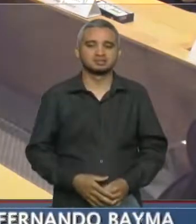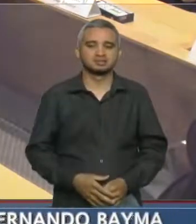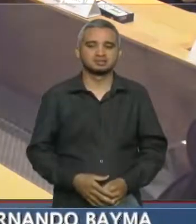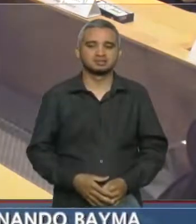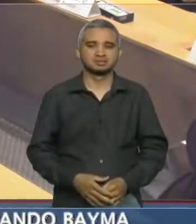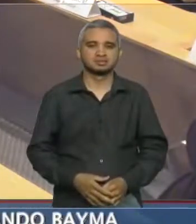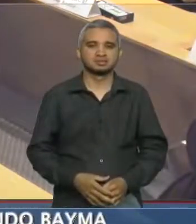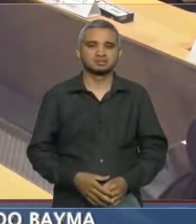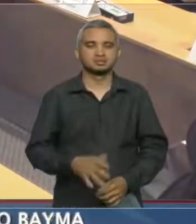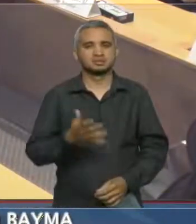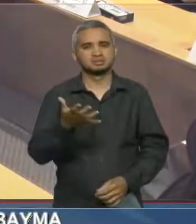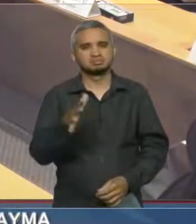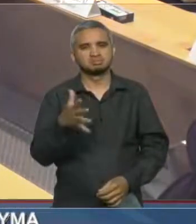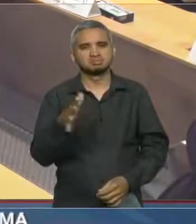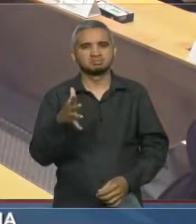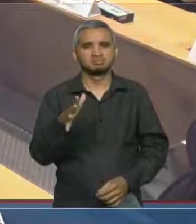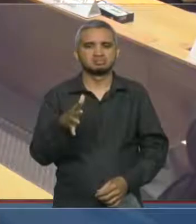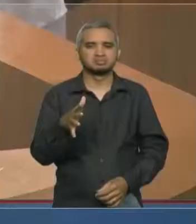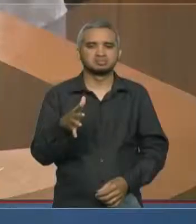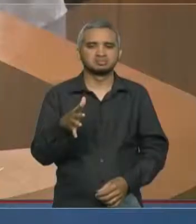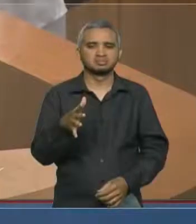em